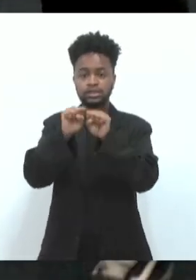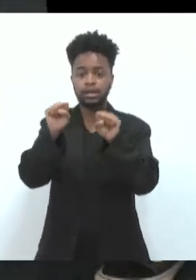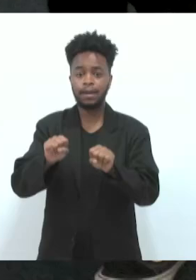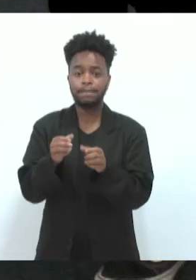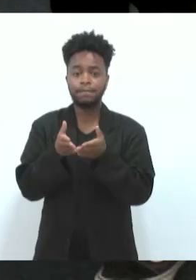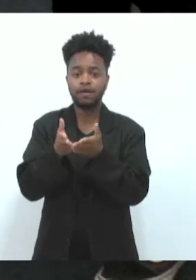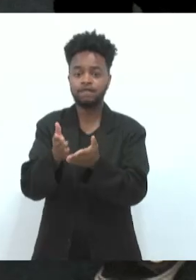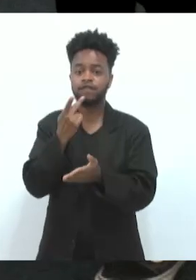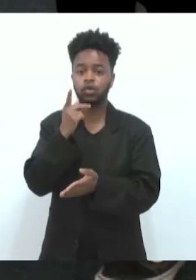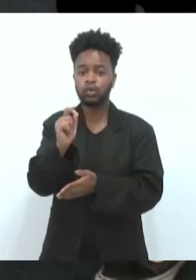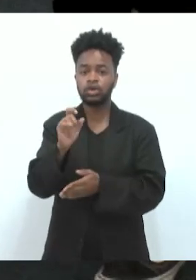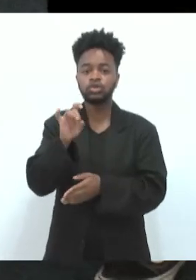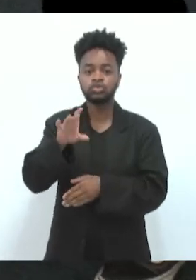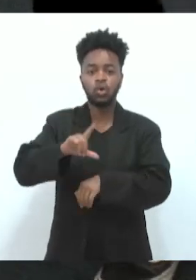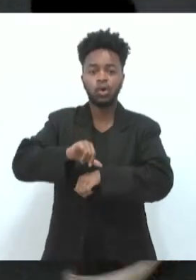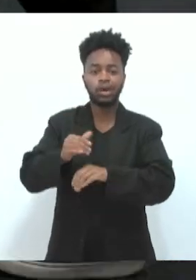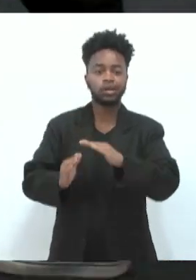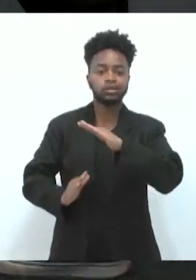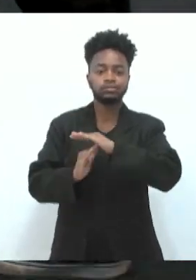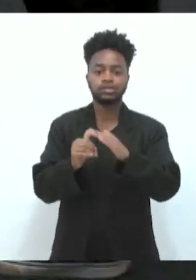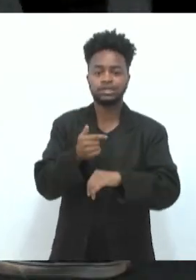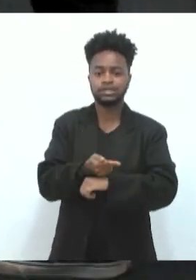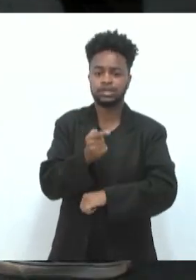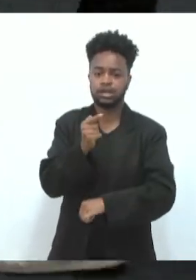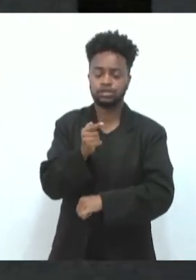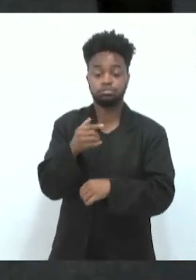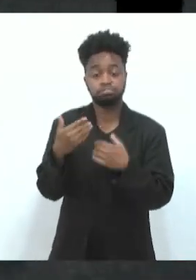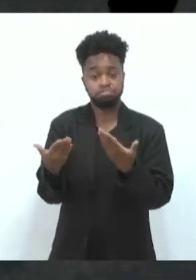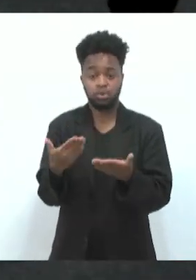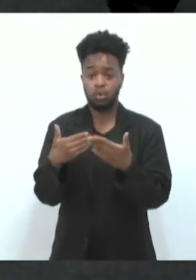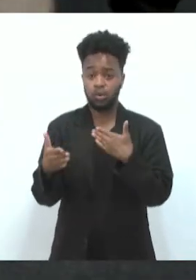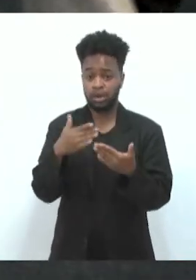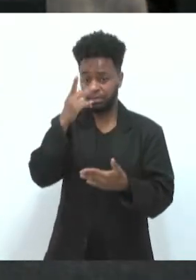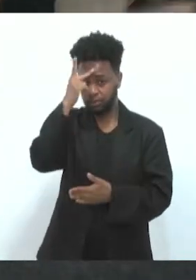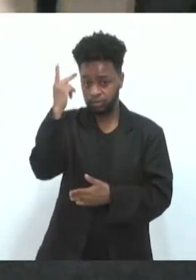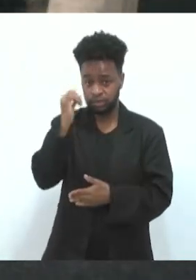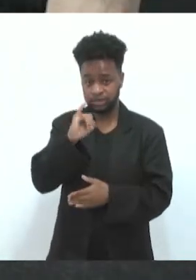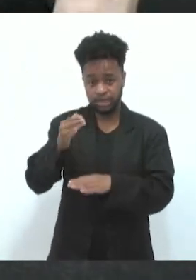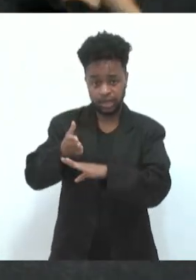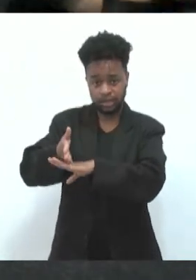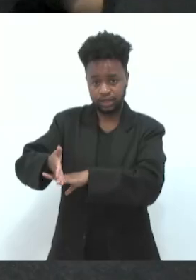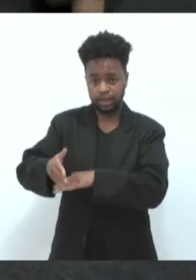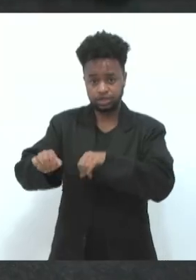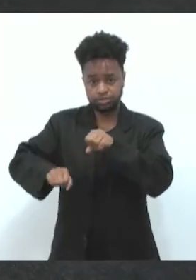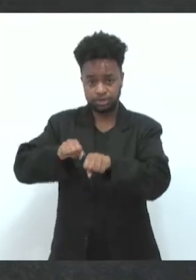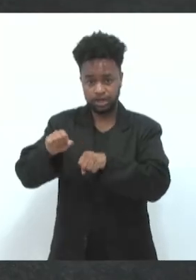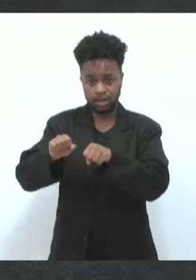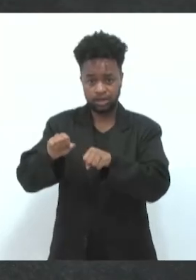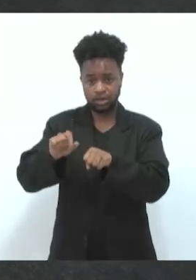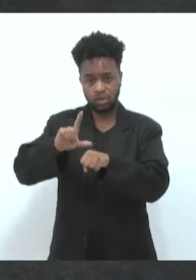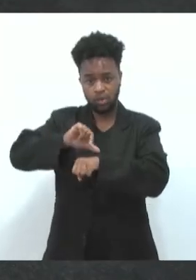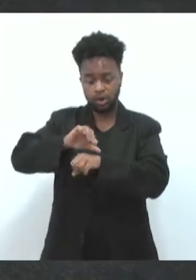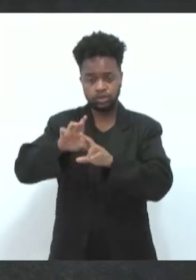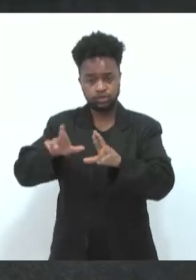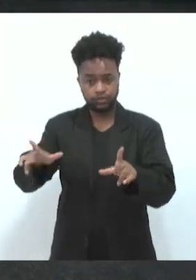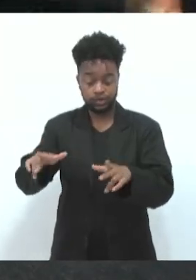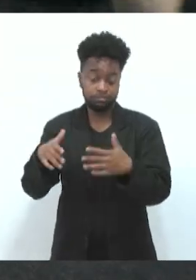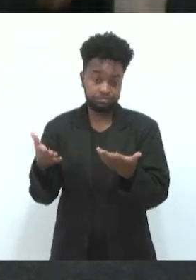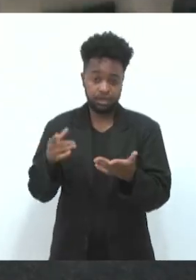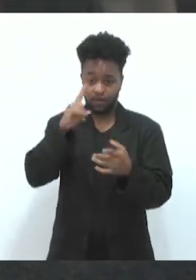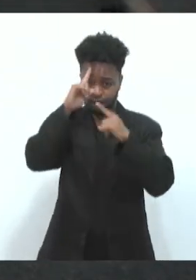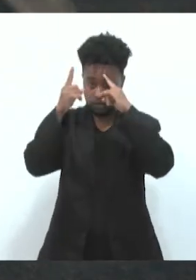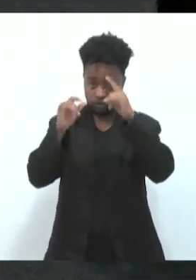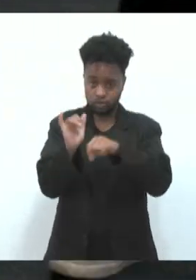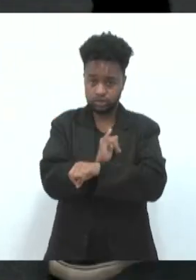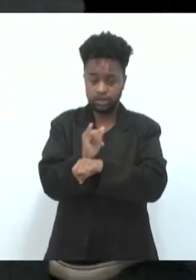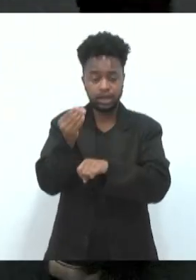só podia até às 7 da manhã. Então, qualquer pessoa que fosse com bicicleta fora desse horário... Quer dizer, eles inventaram um jeito de